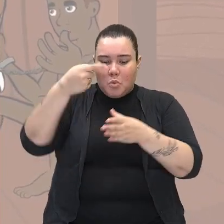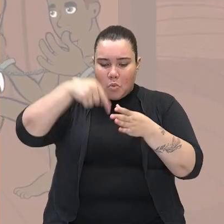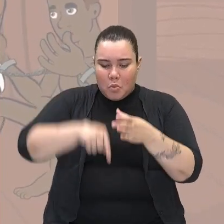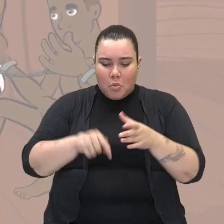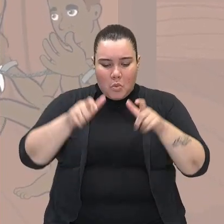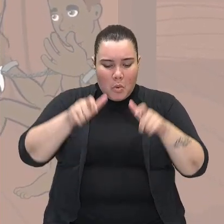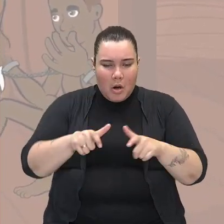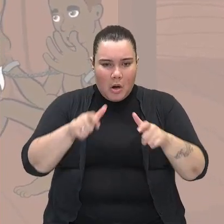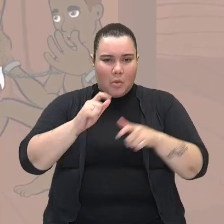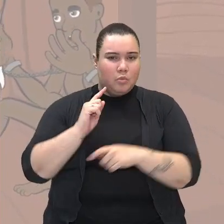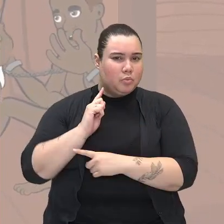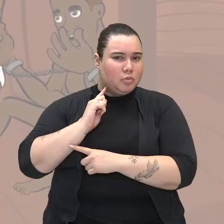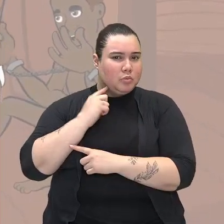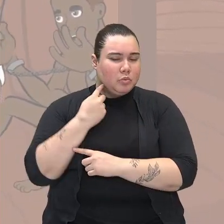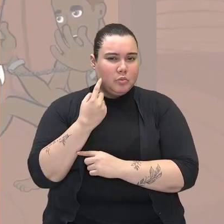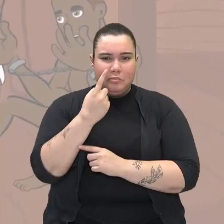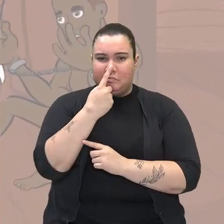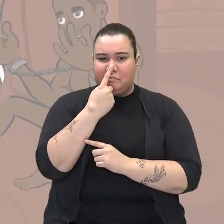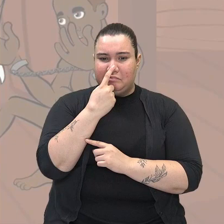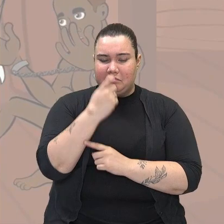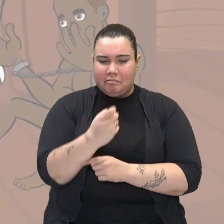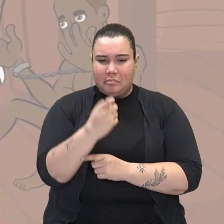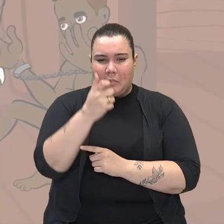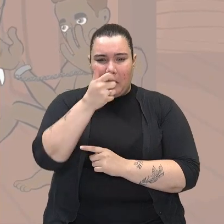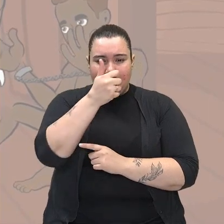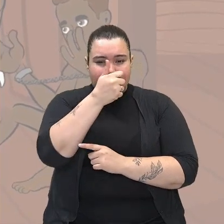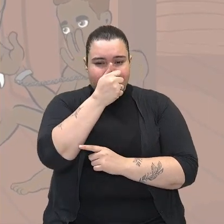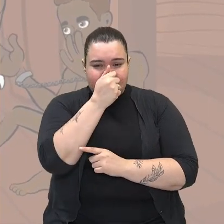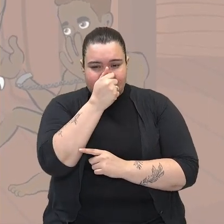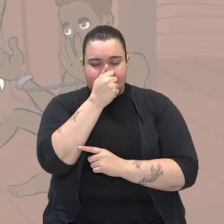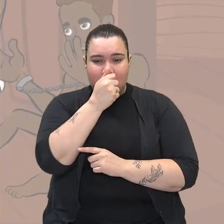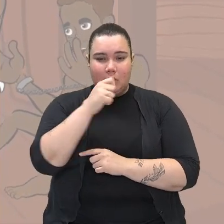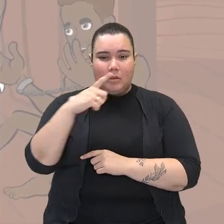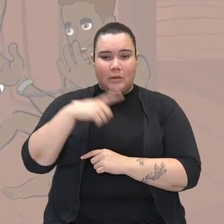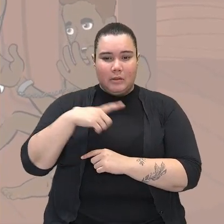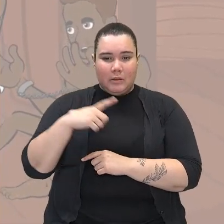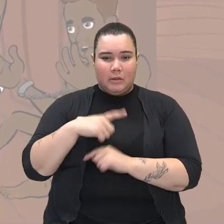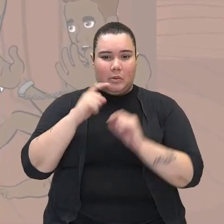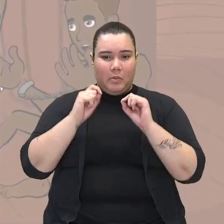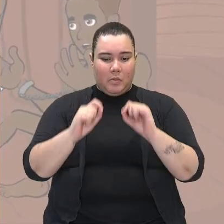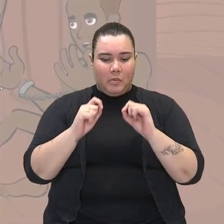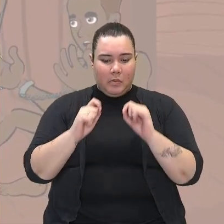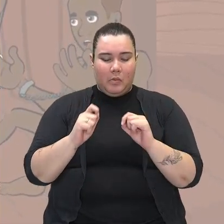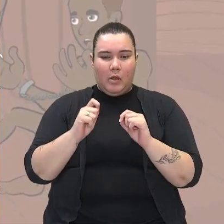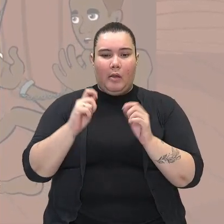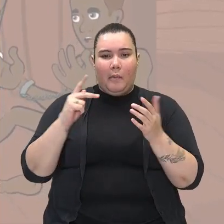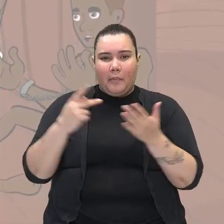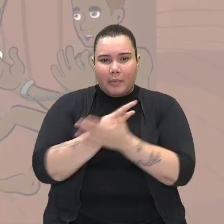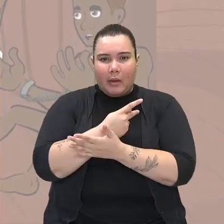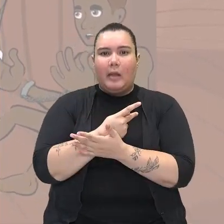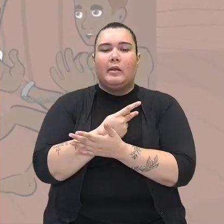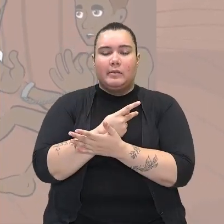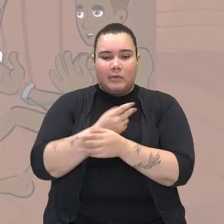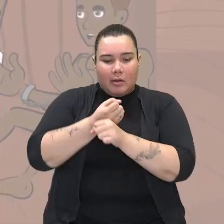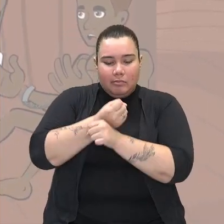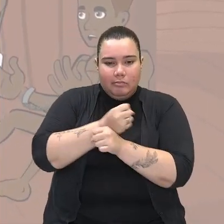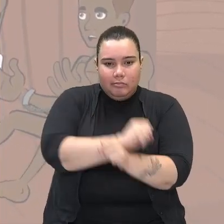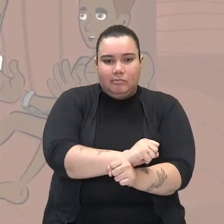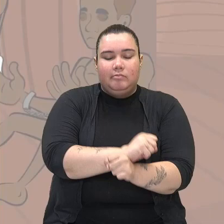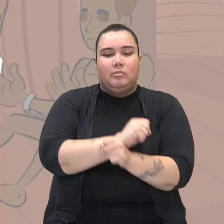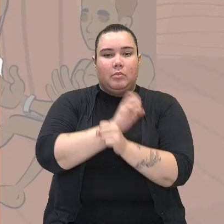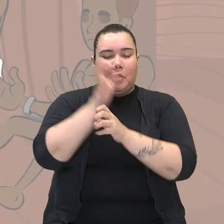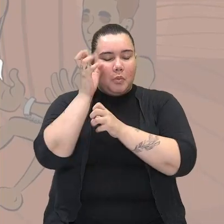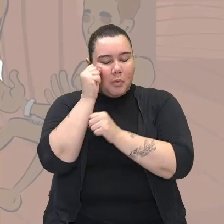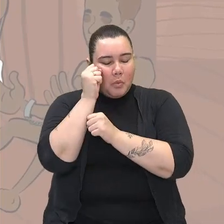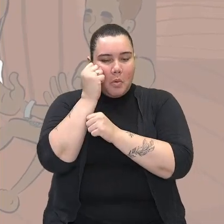infecto, apertado, imundo, tendo a peste por jaguar, e o sono sempre